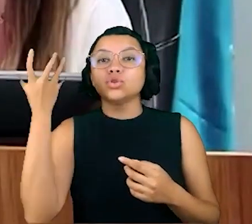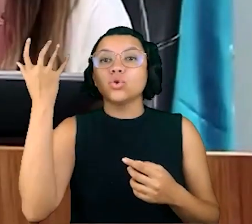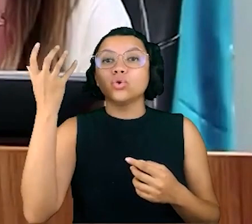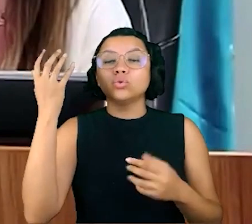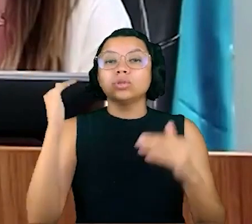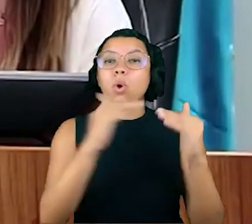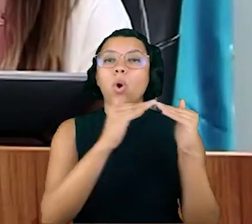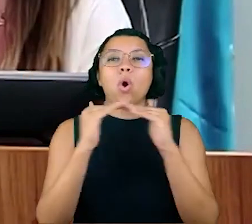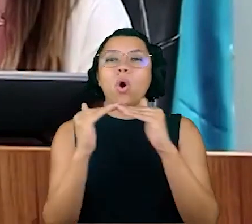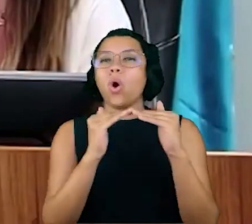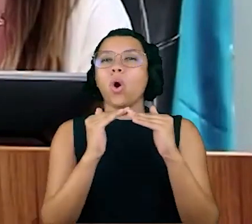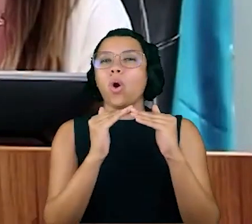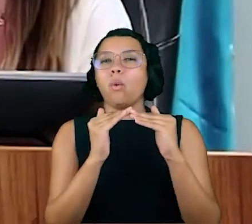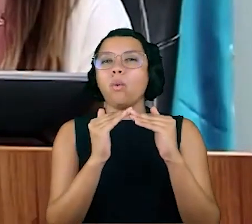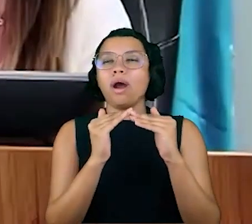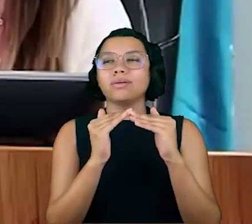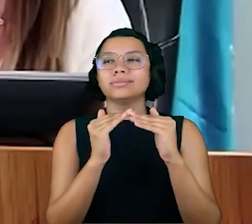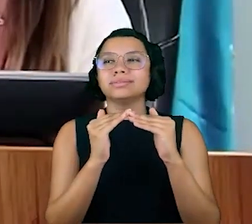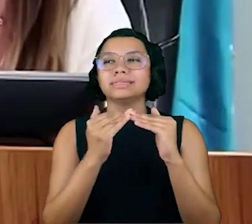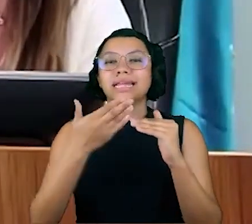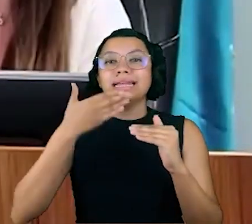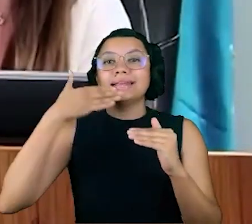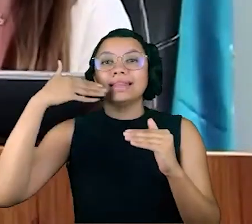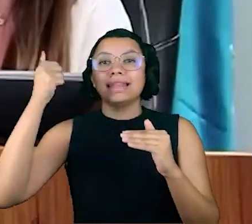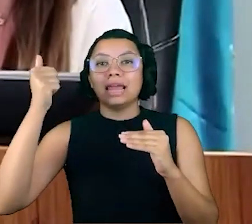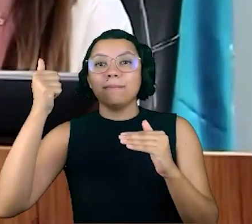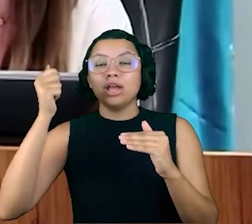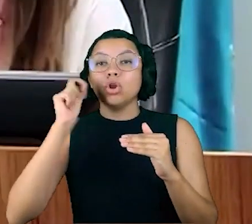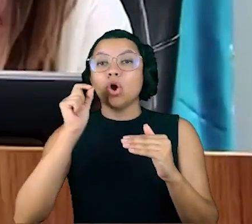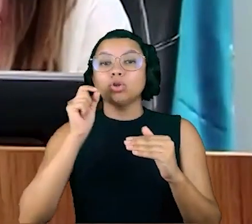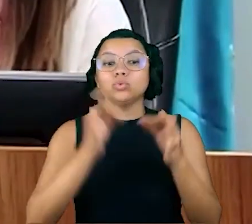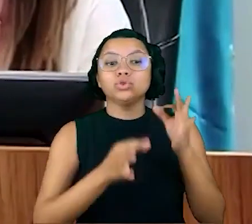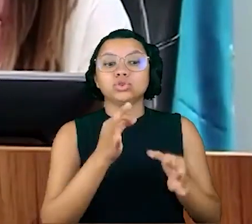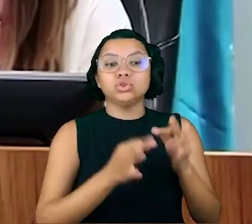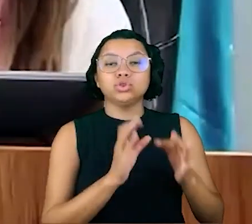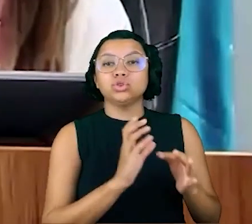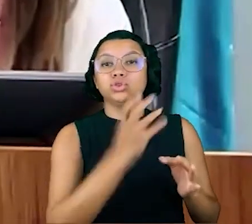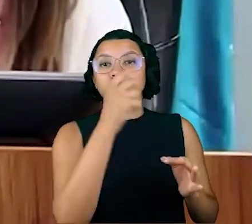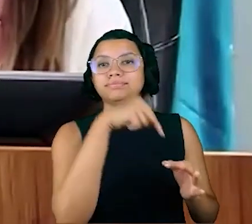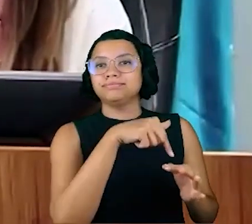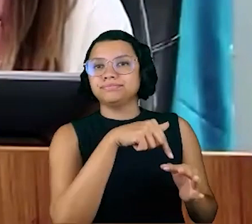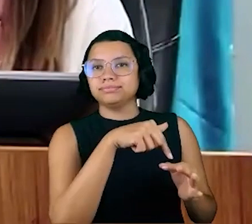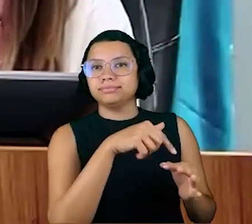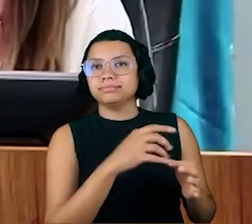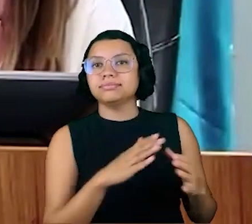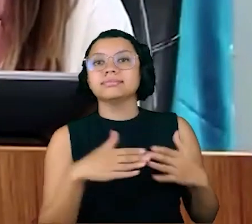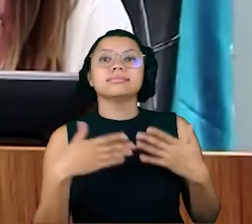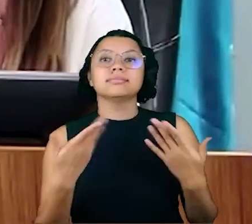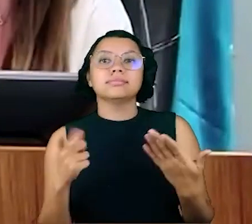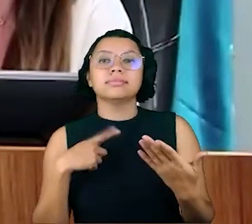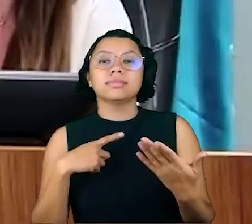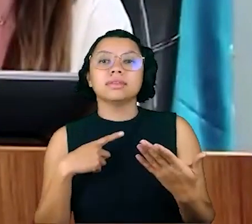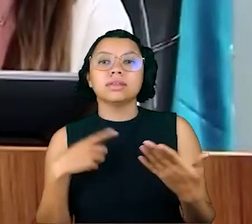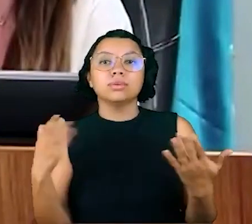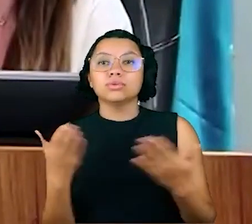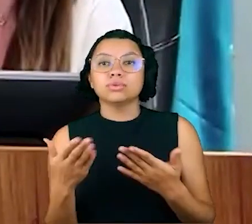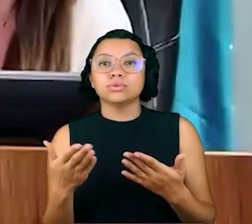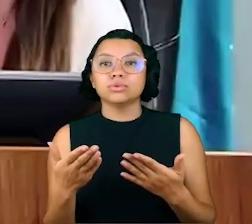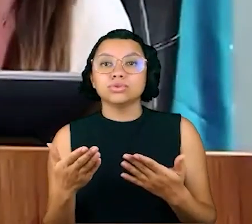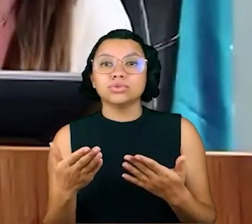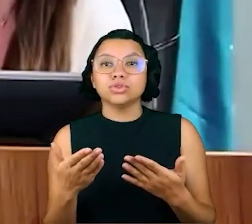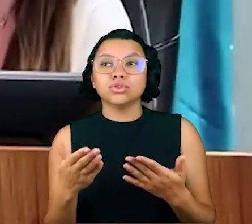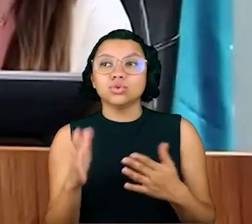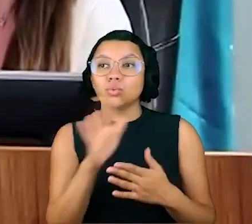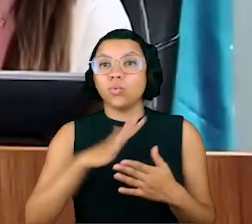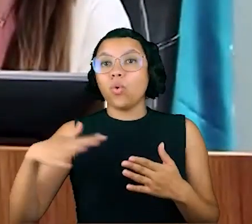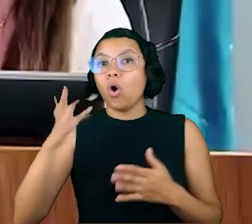solução consensual ela é preferencial à solução jurisdicional. Então, nós temos